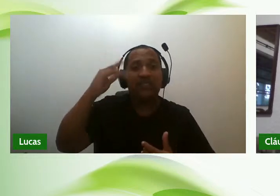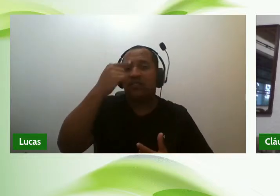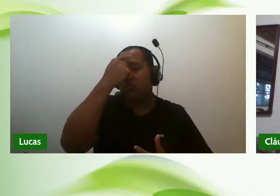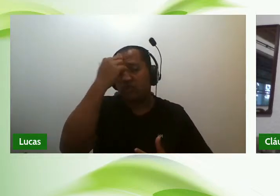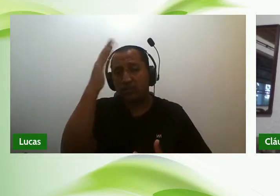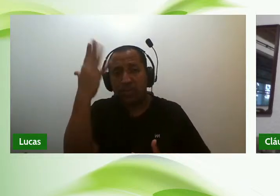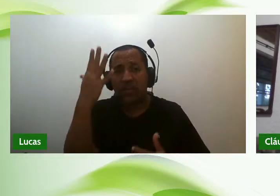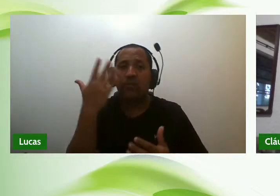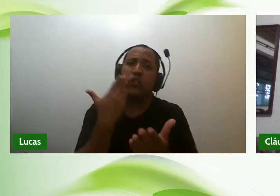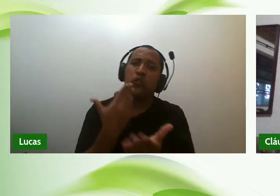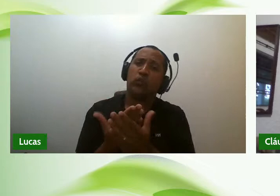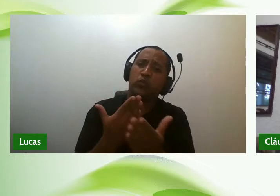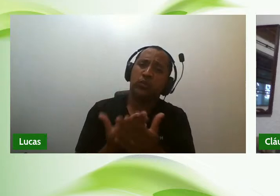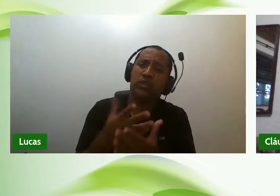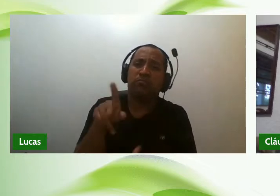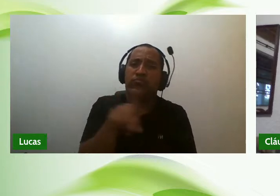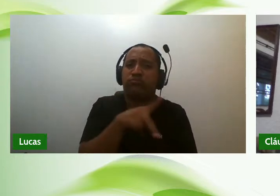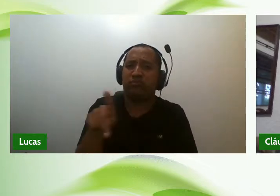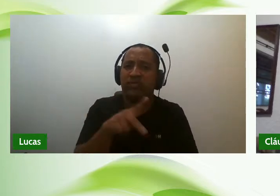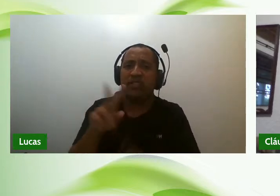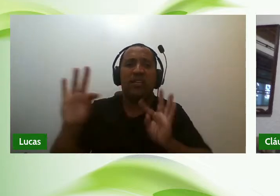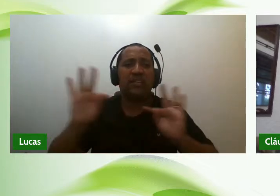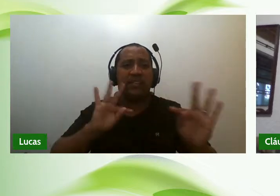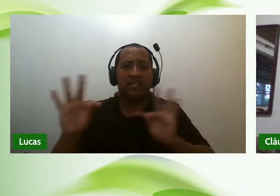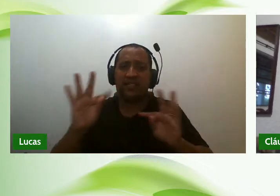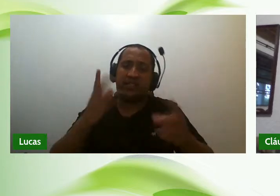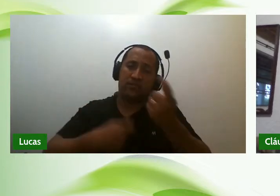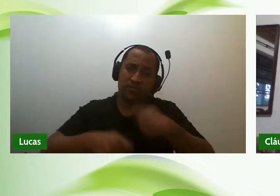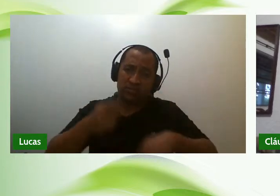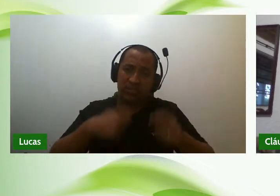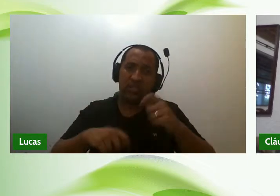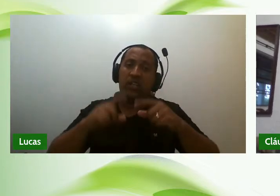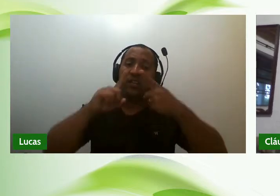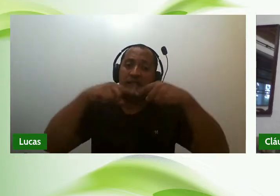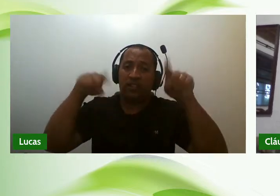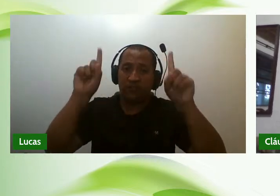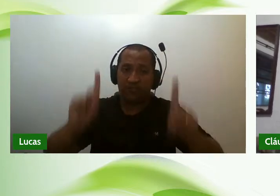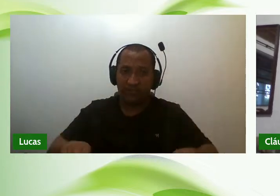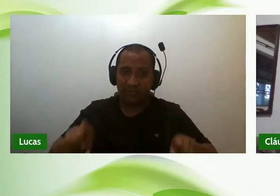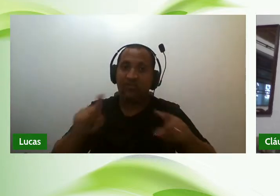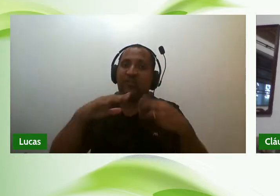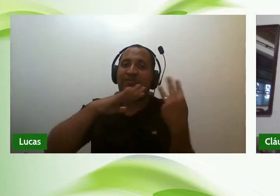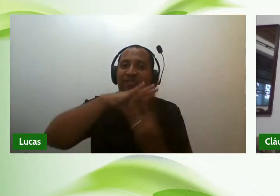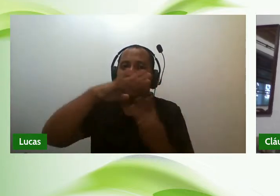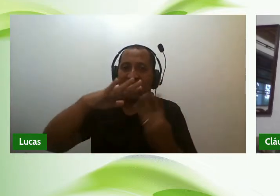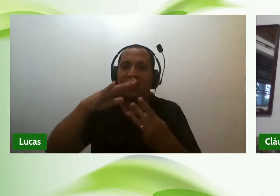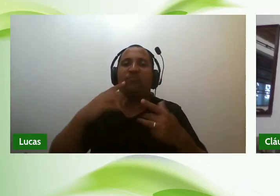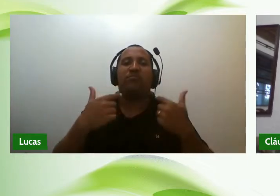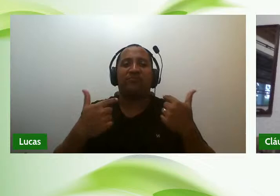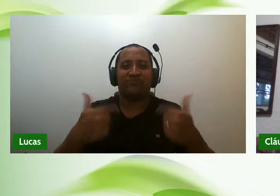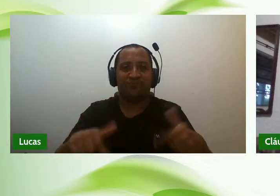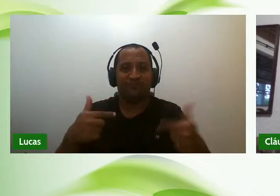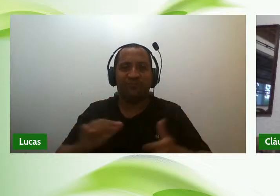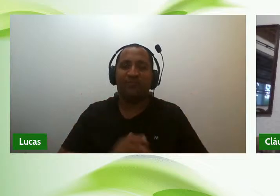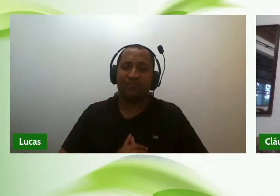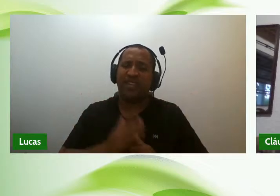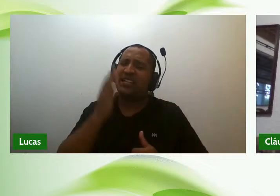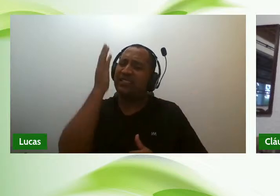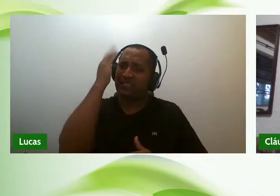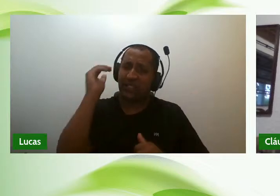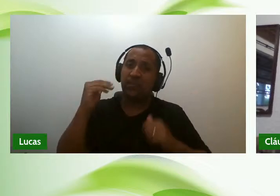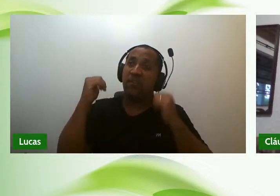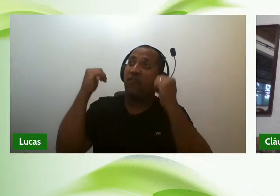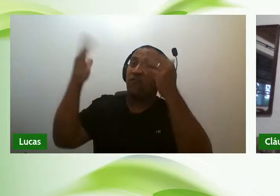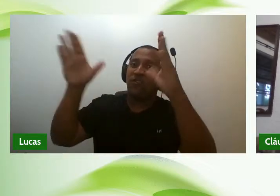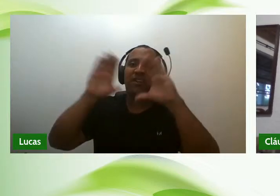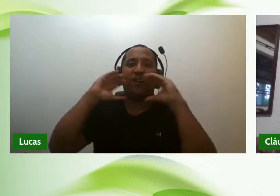estudantes, professores, técnicos administrativos e funcionários terceirizados. Sabemos que bastante gente da comunidade externa nos